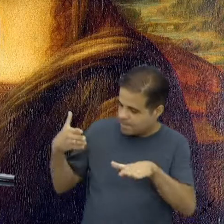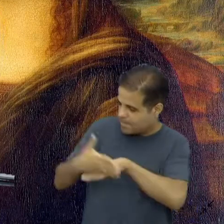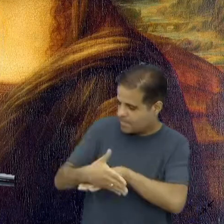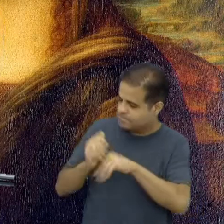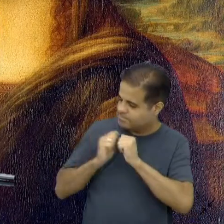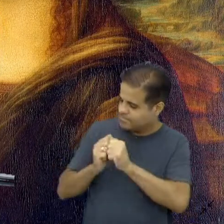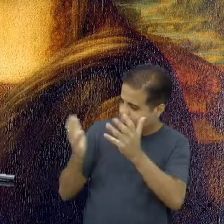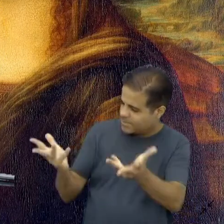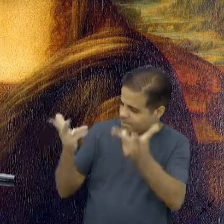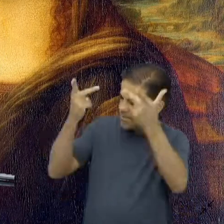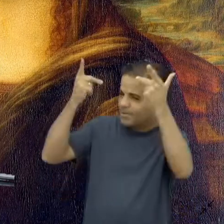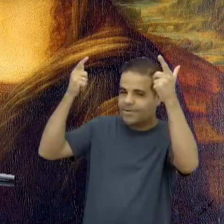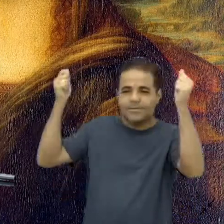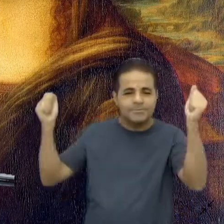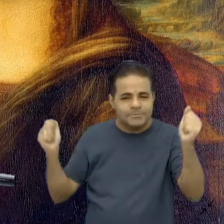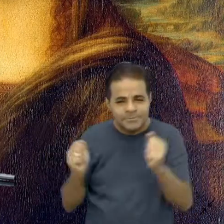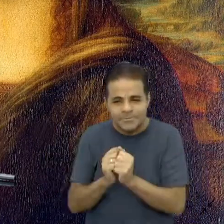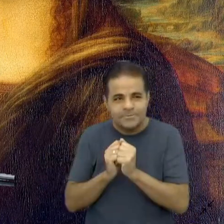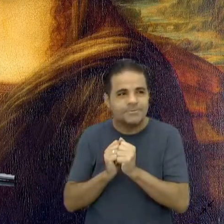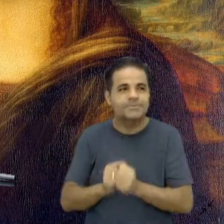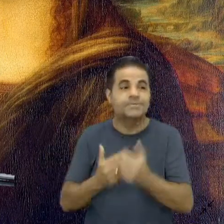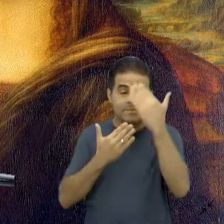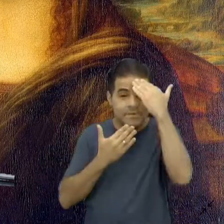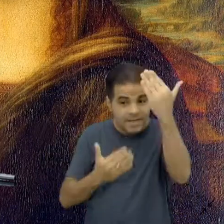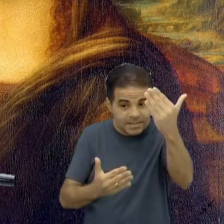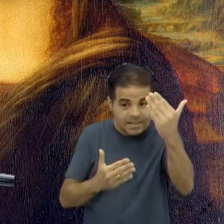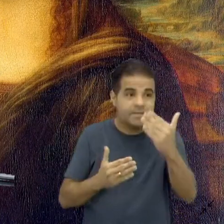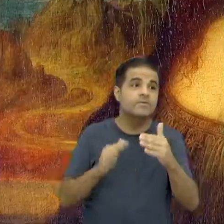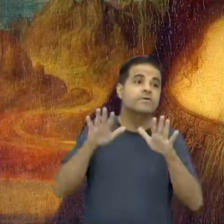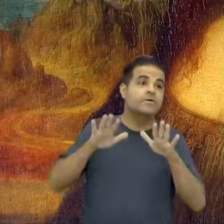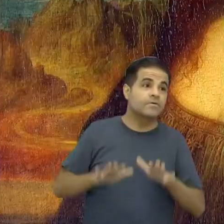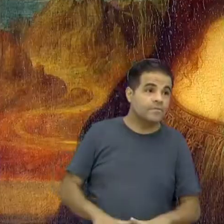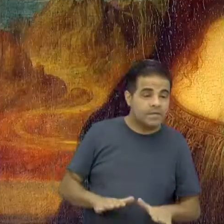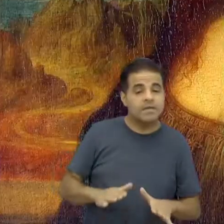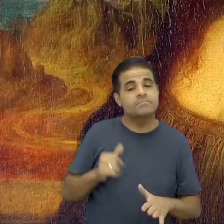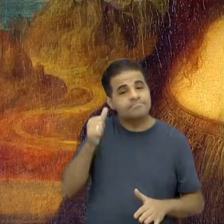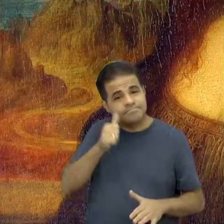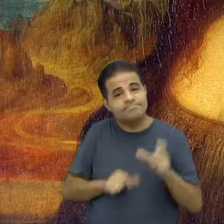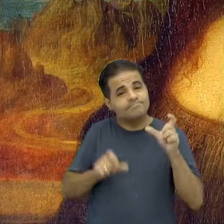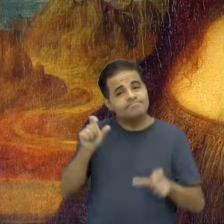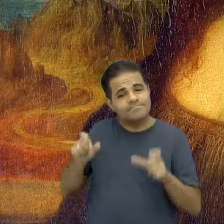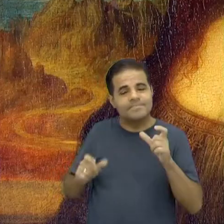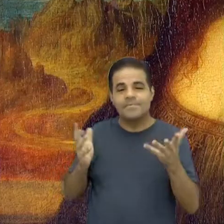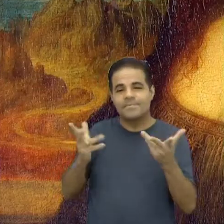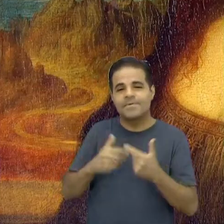sempre maravilhosa conosco. Adorei, eu que agradeço, gente. E eu fico aqui com essas mulheres